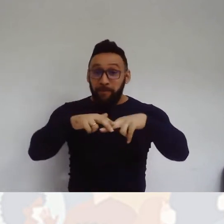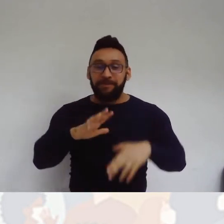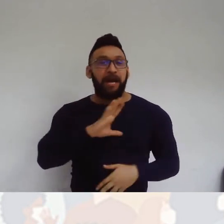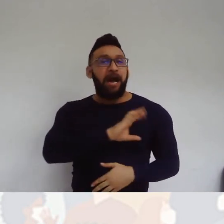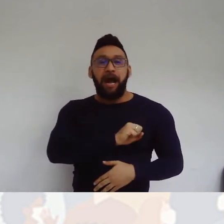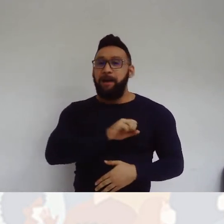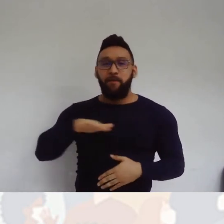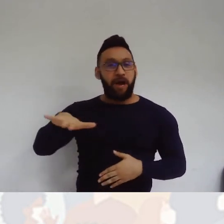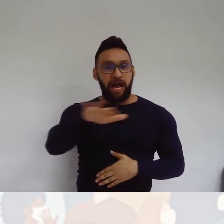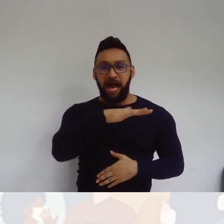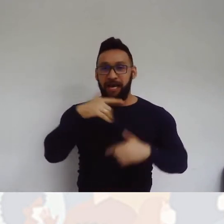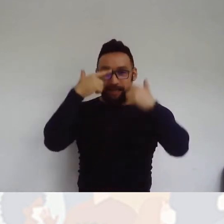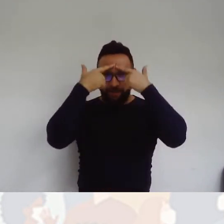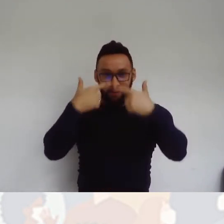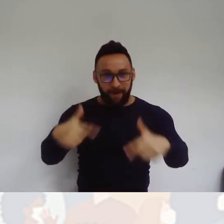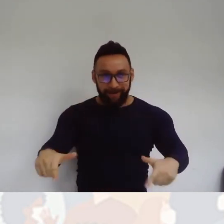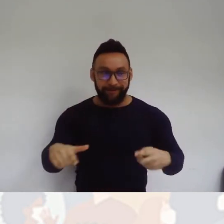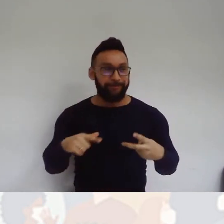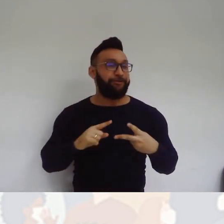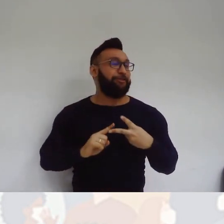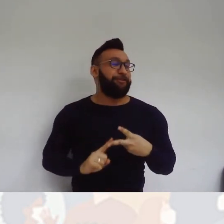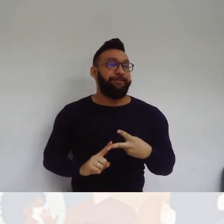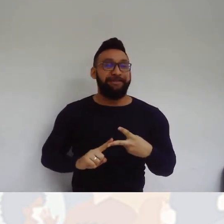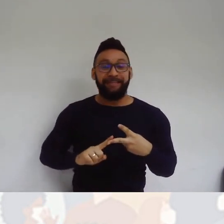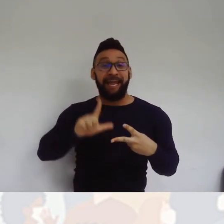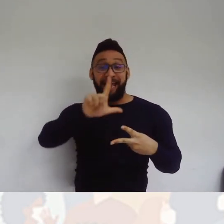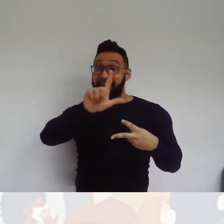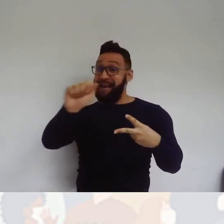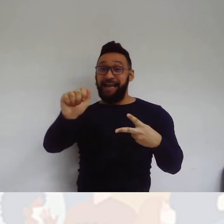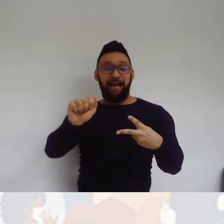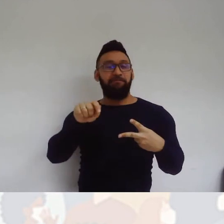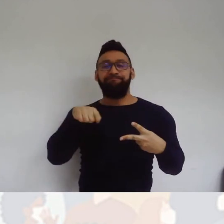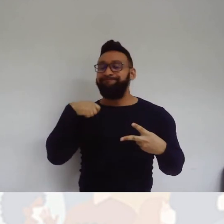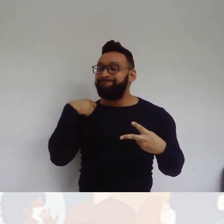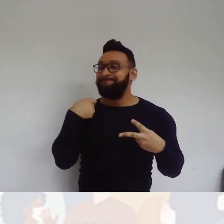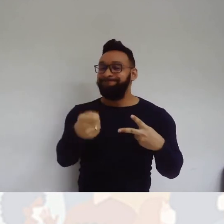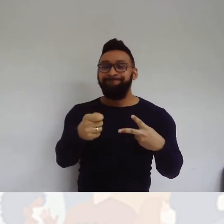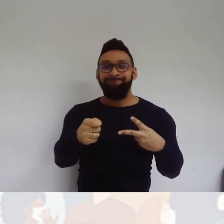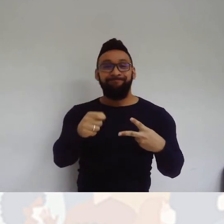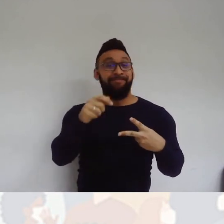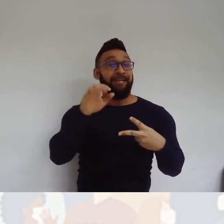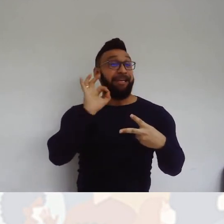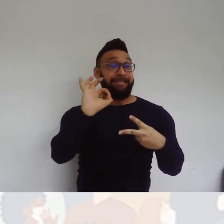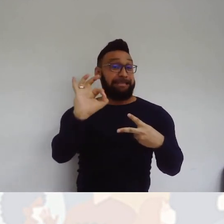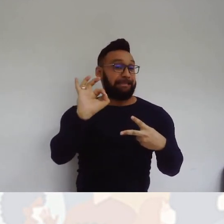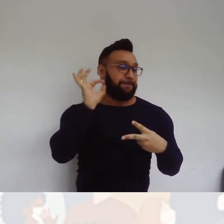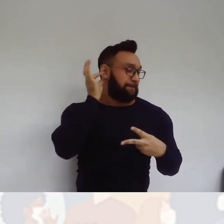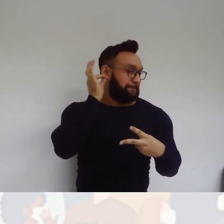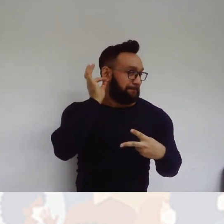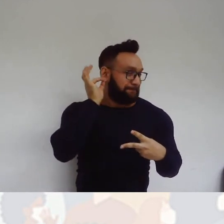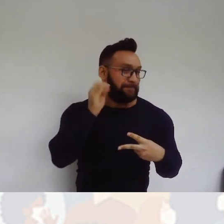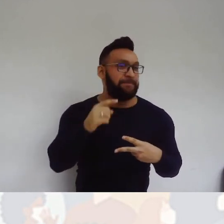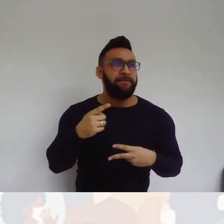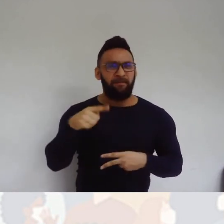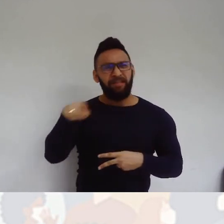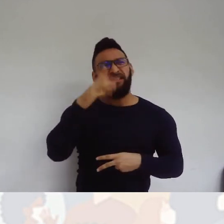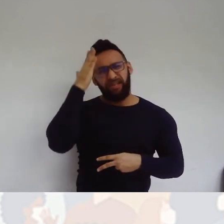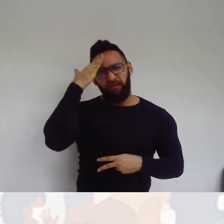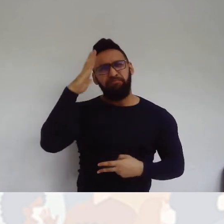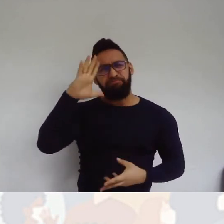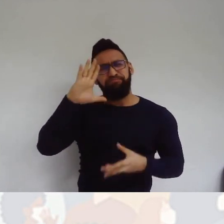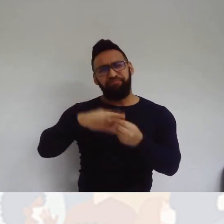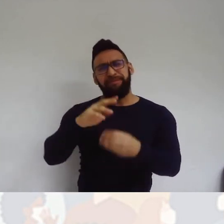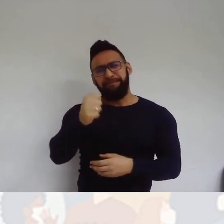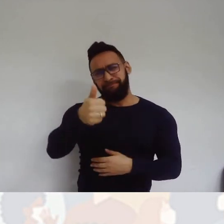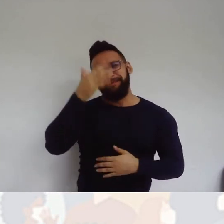O campo da linguagem é uma beleza. Se eu posso dizer para vocês, é o que vocês já sabem, estão cansados de